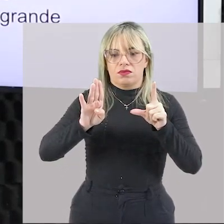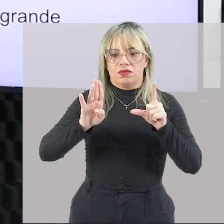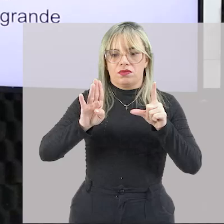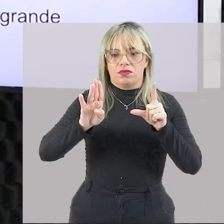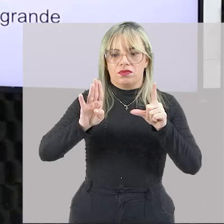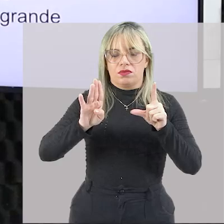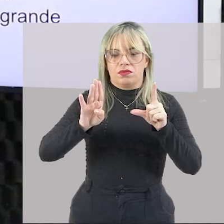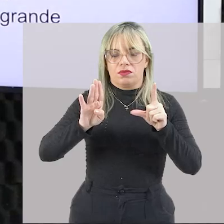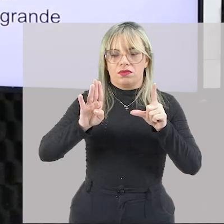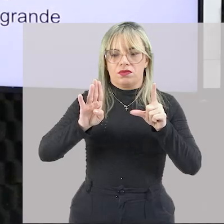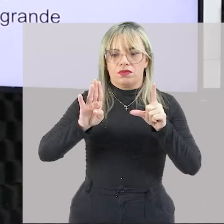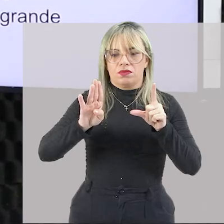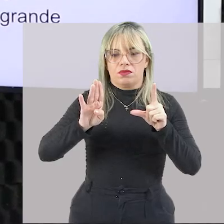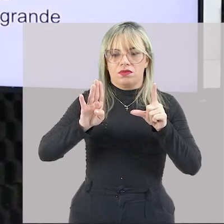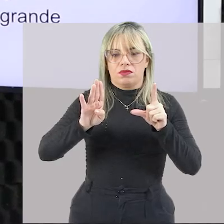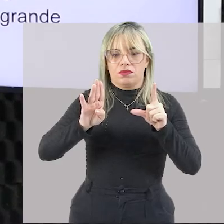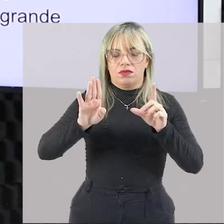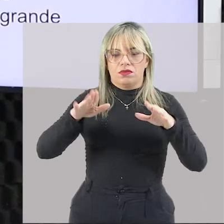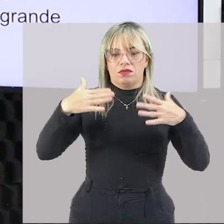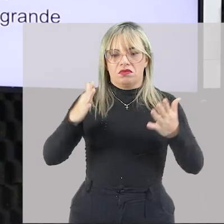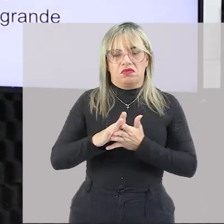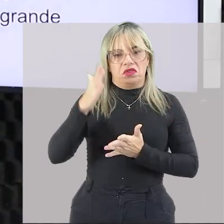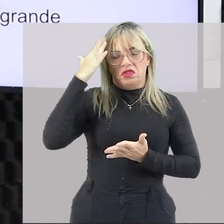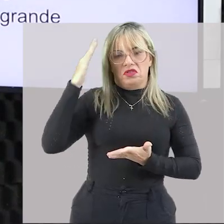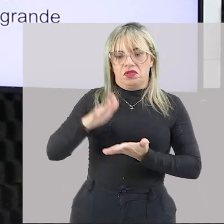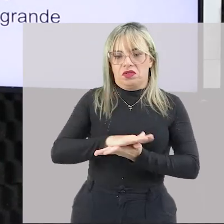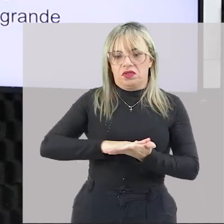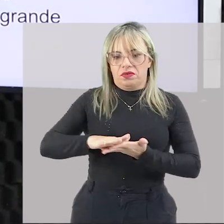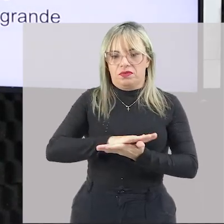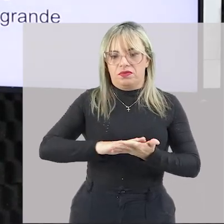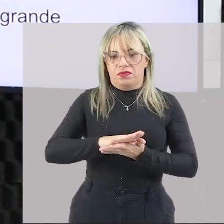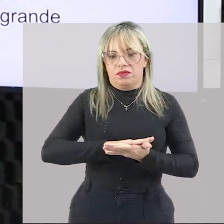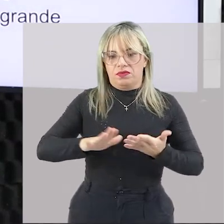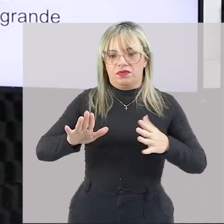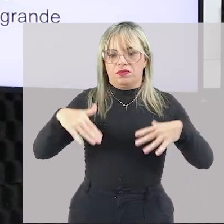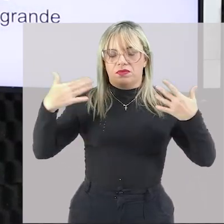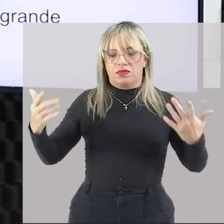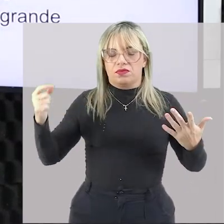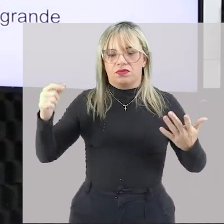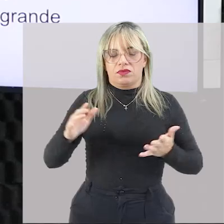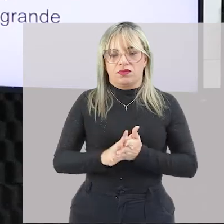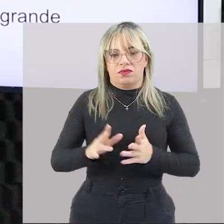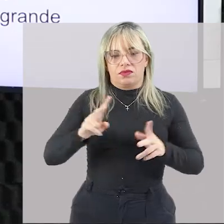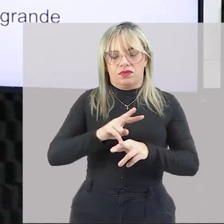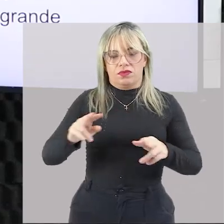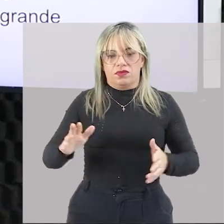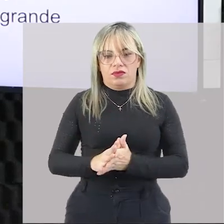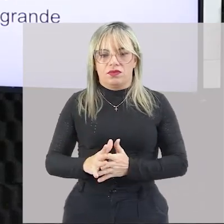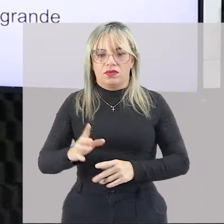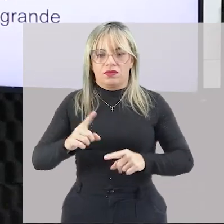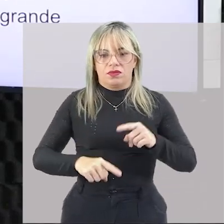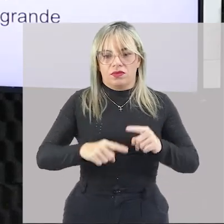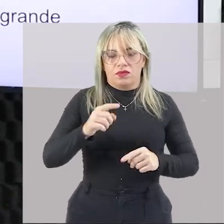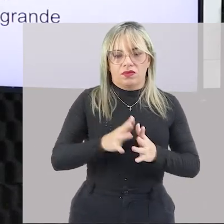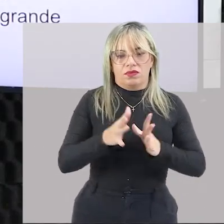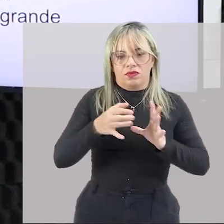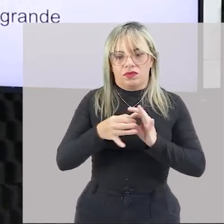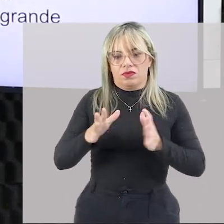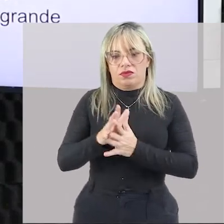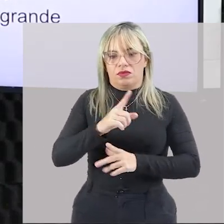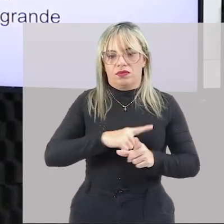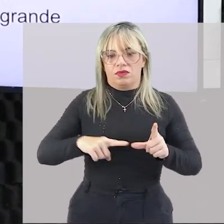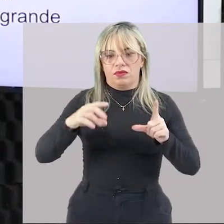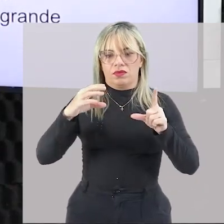se relacionam com objetos construídos. Você não entendi nada. Frutífero arsenal, de materiais, muitos materiais à disposição. Letra